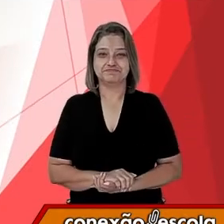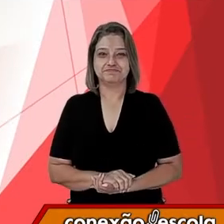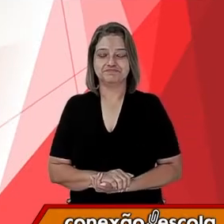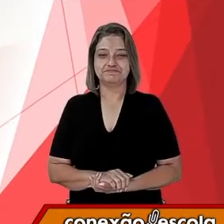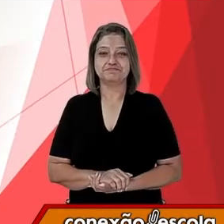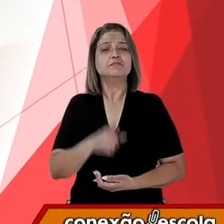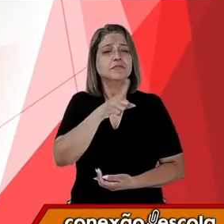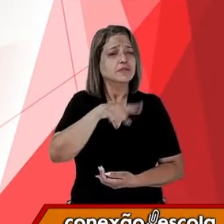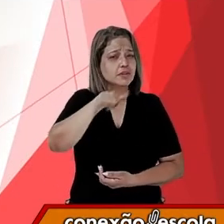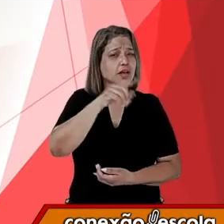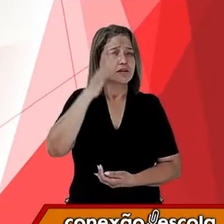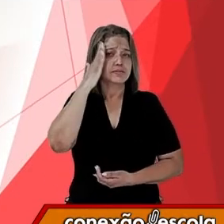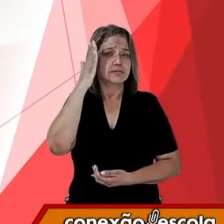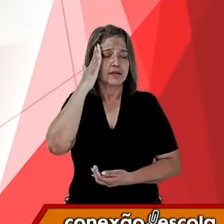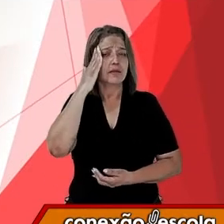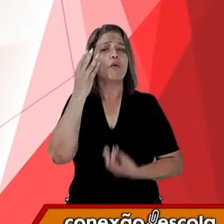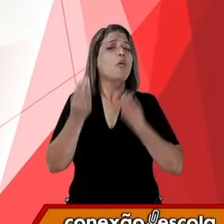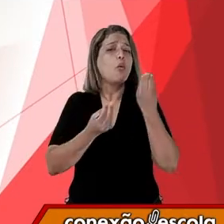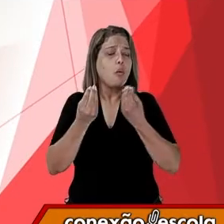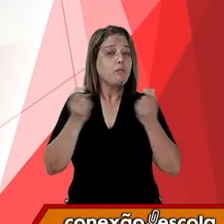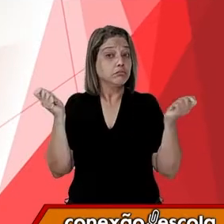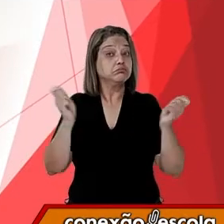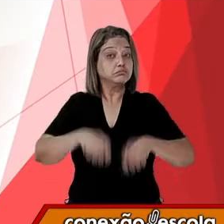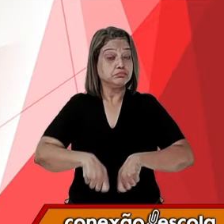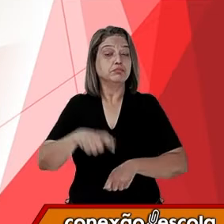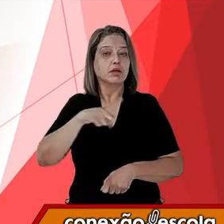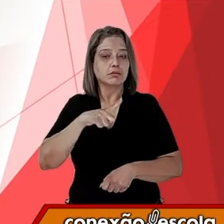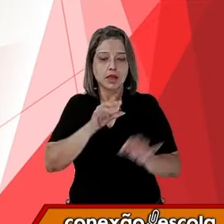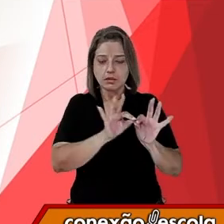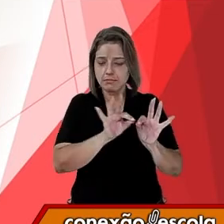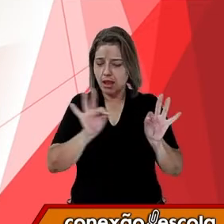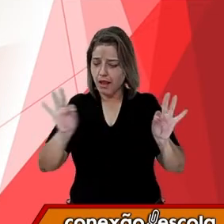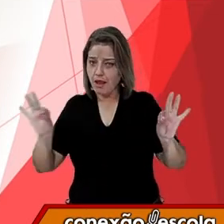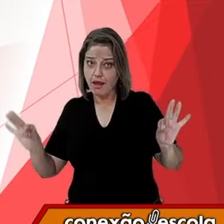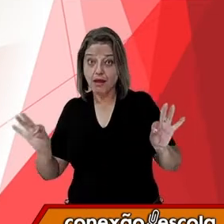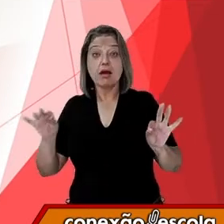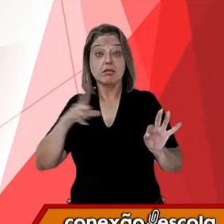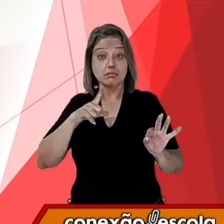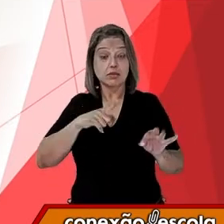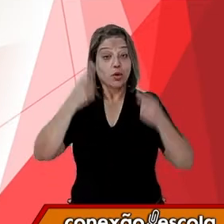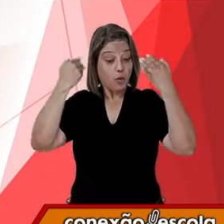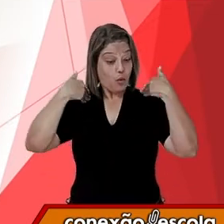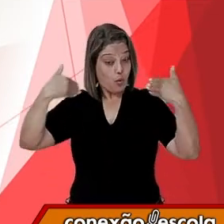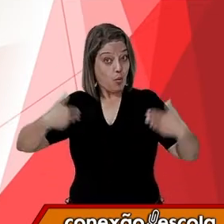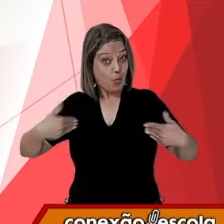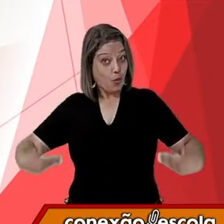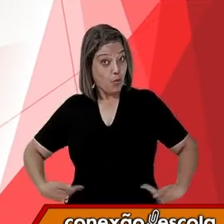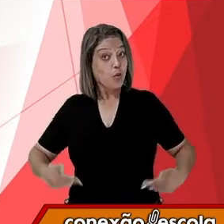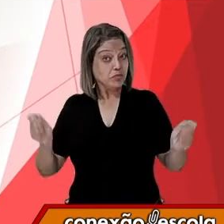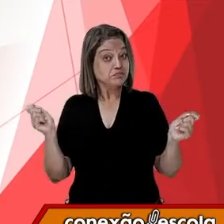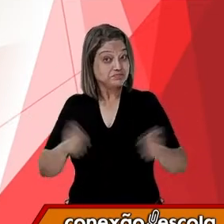Você sabia que podemos medir comprimentos com partes do nosso corpo?